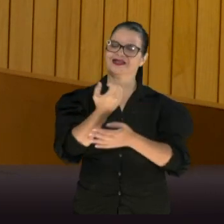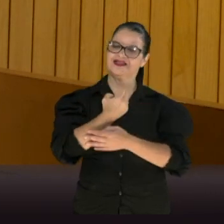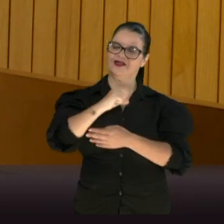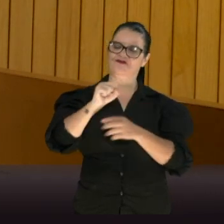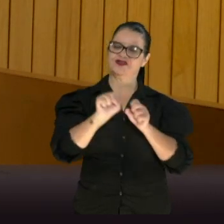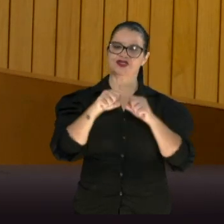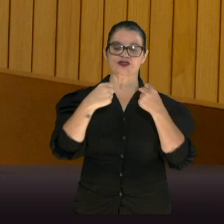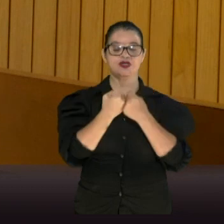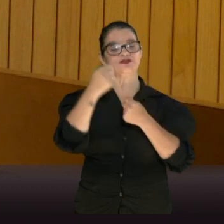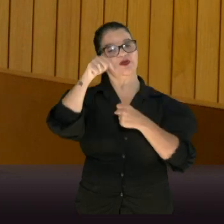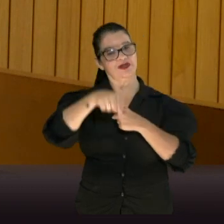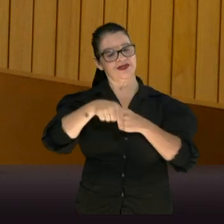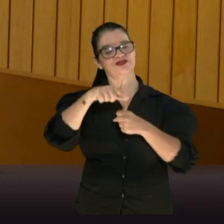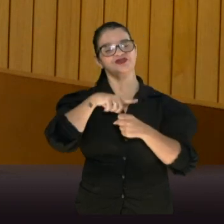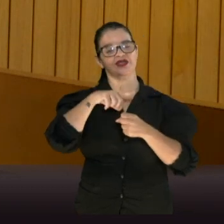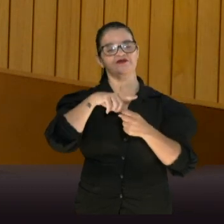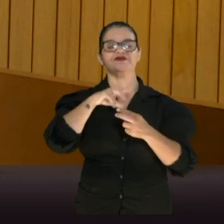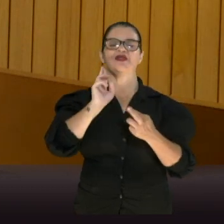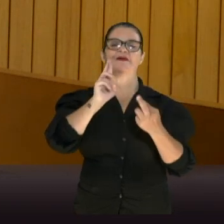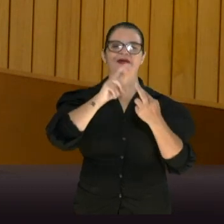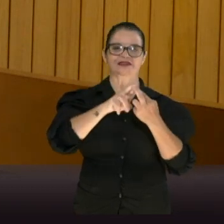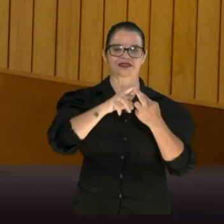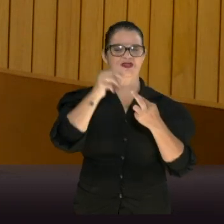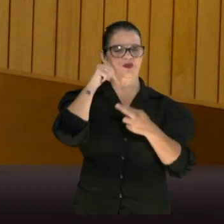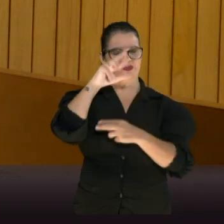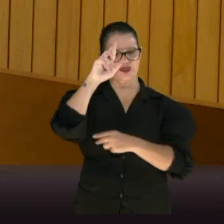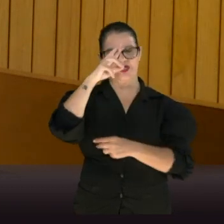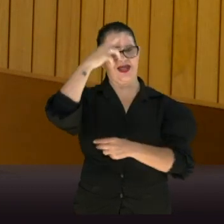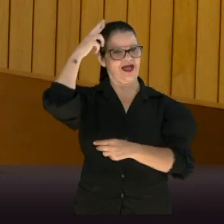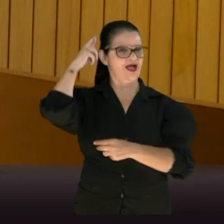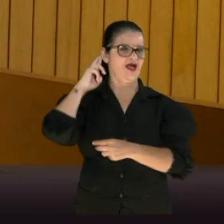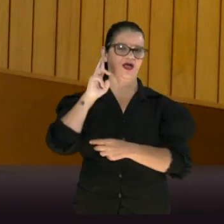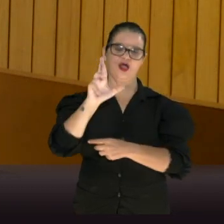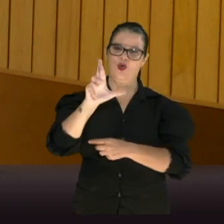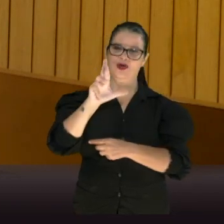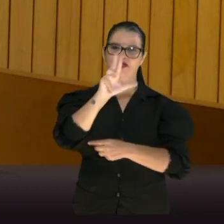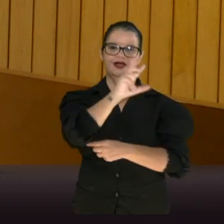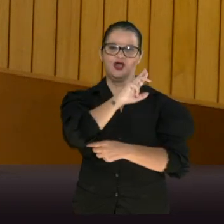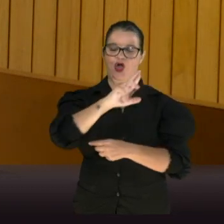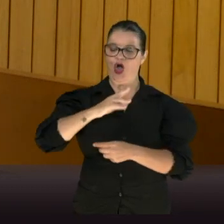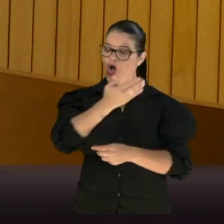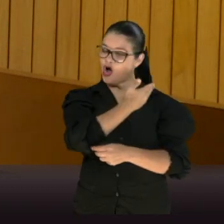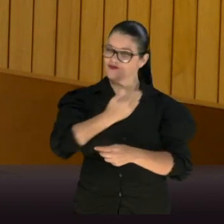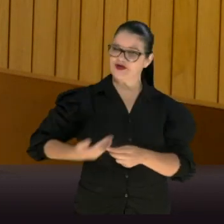está representando a excelentíssima senhora Raquel Lira, governadora do Estado de Pernambuco.